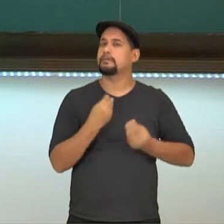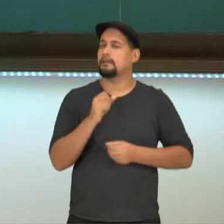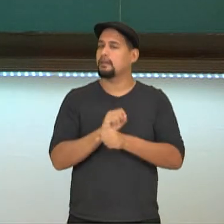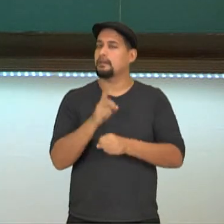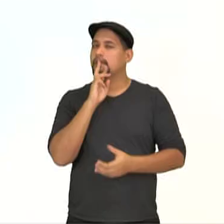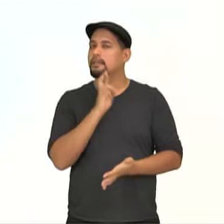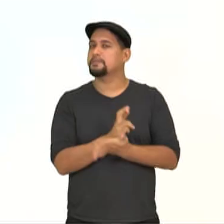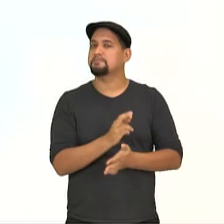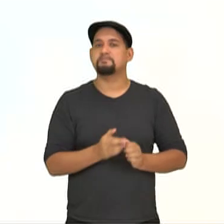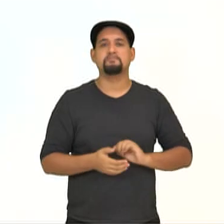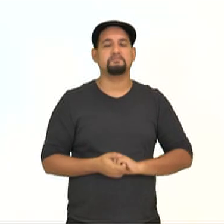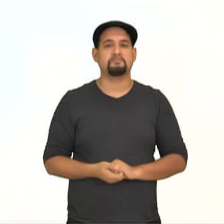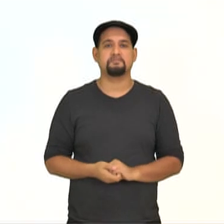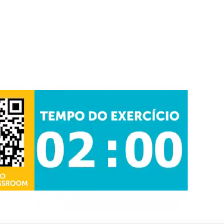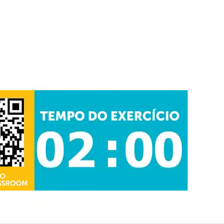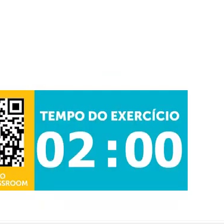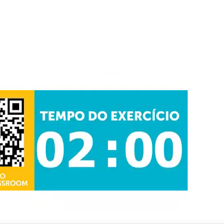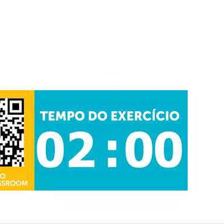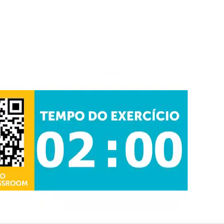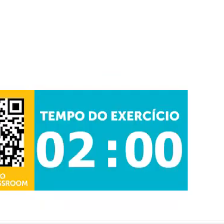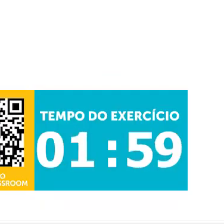para você responder.